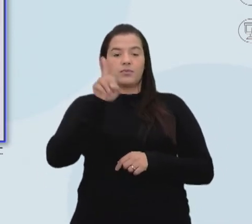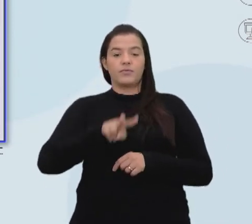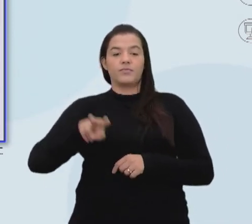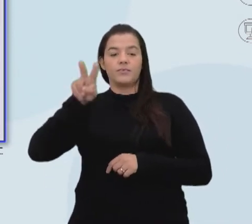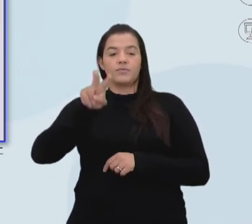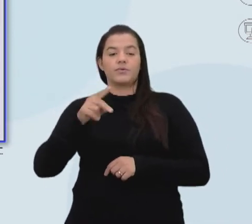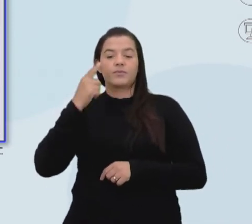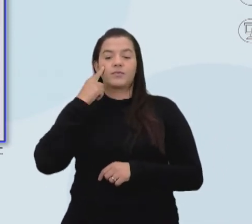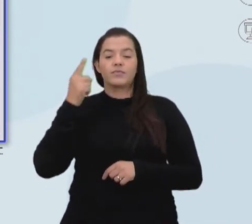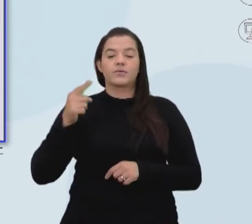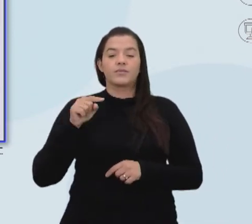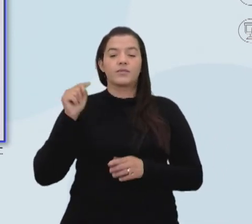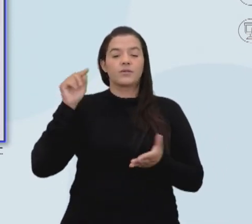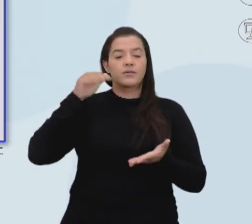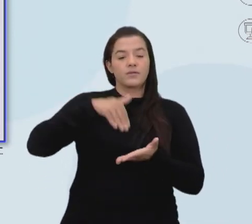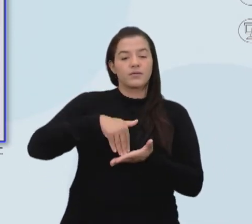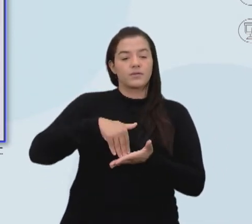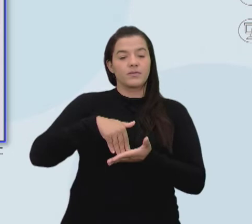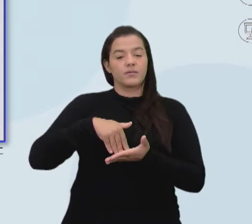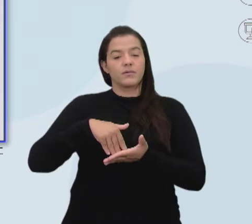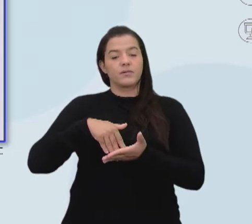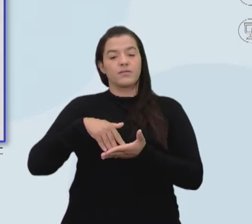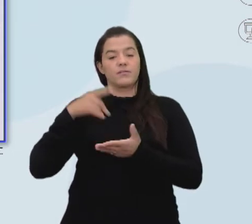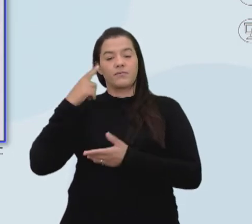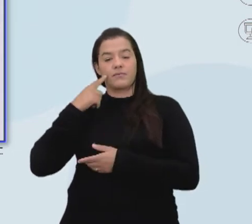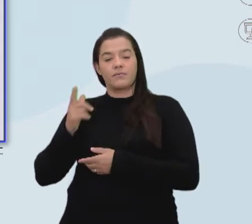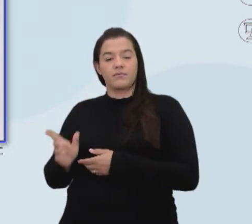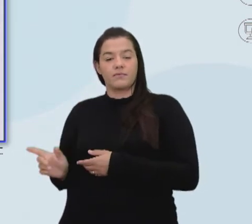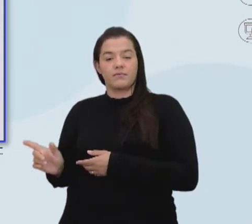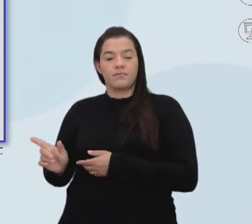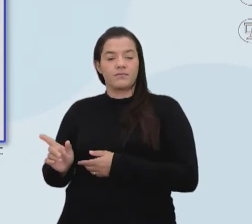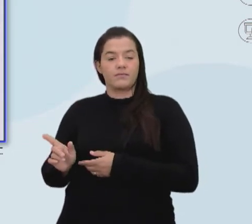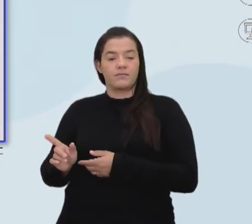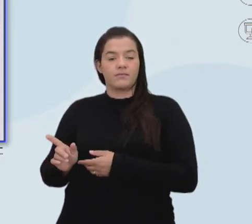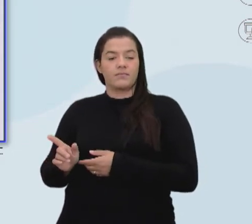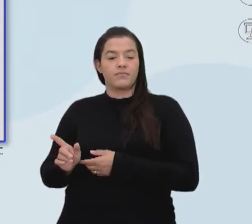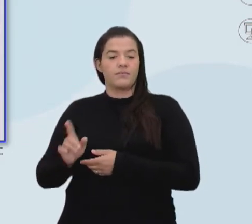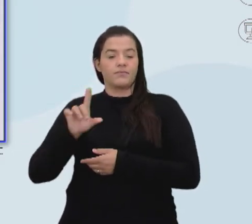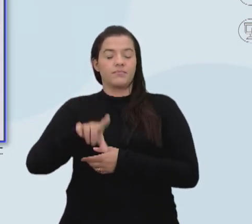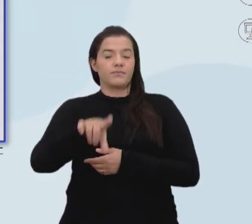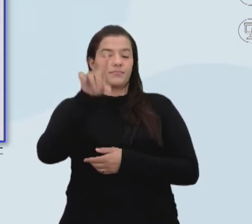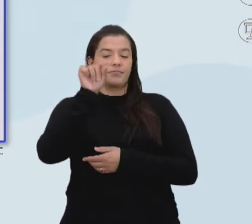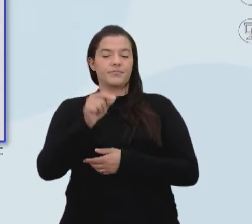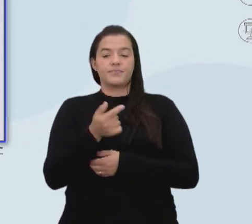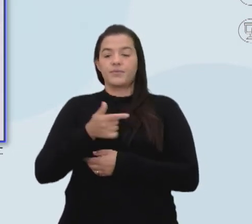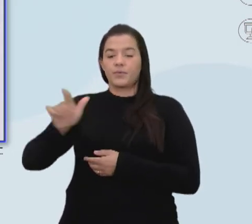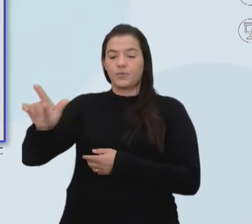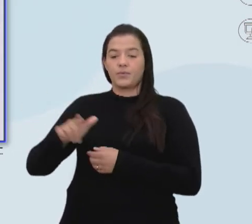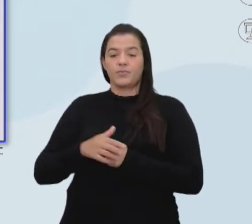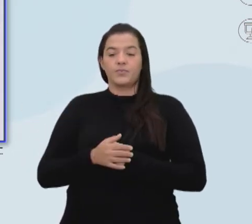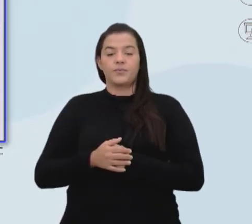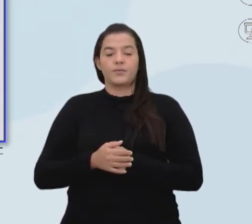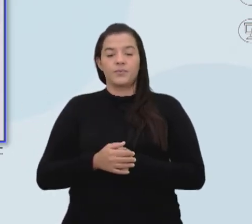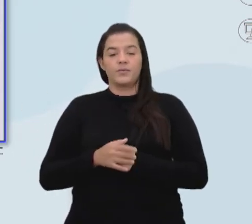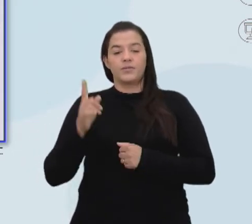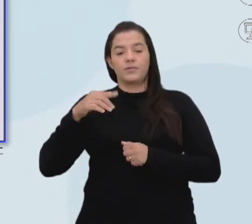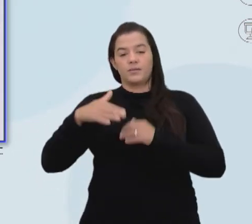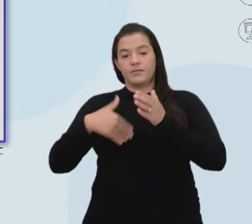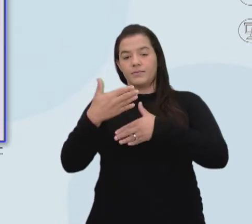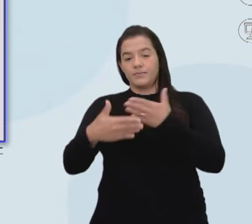aparecendo aquele itemzinho embaixo. Qual é o itemzinho que tá aparecendo? Tá, ó. Adicionar opção ou adicionar outro. Tá. Mas ela vai sumir,